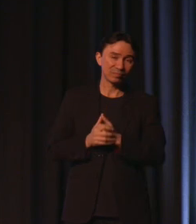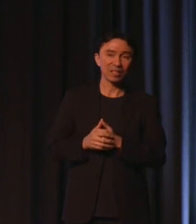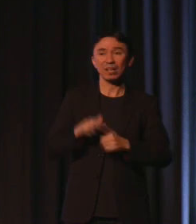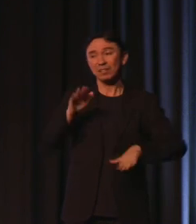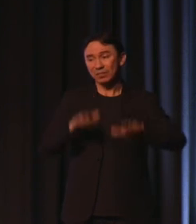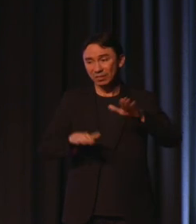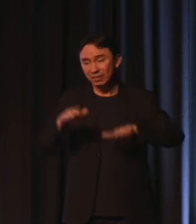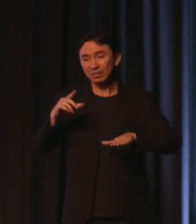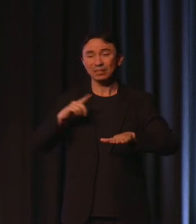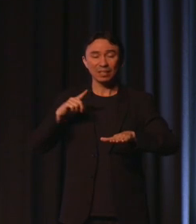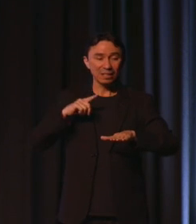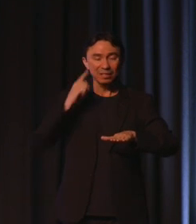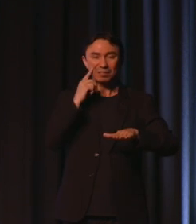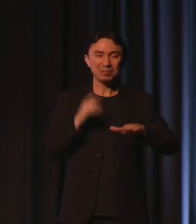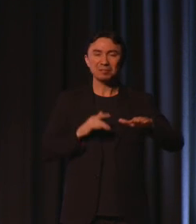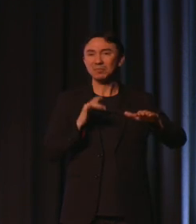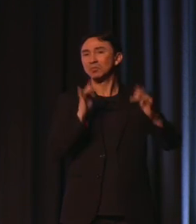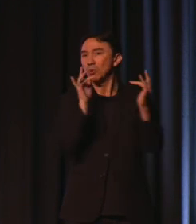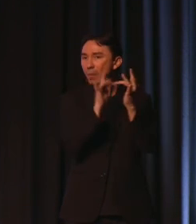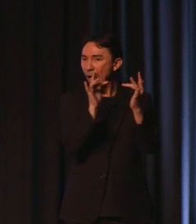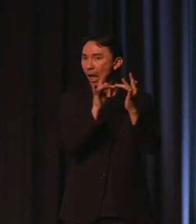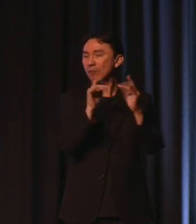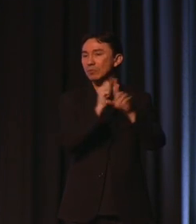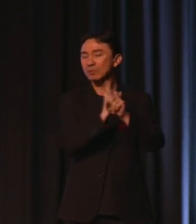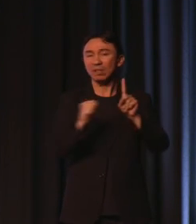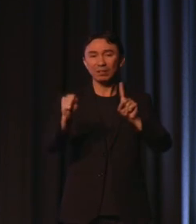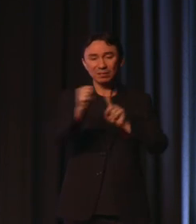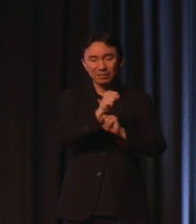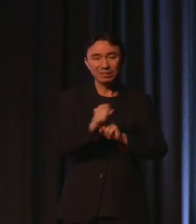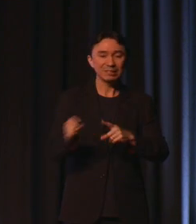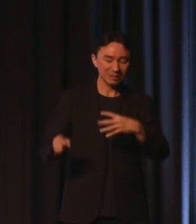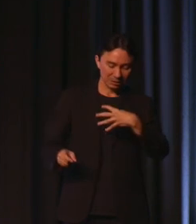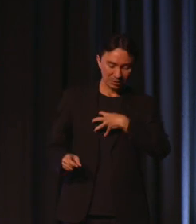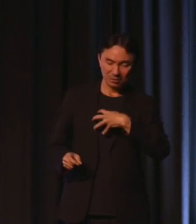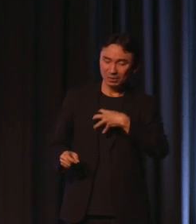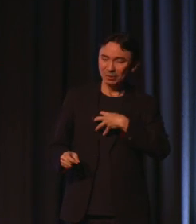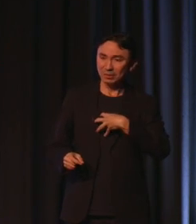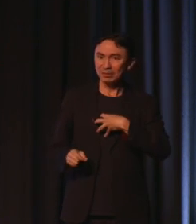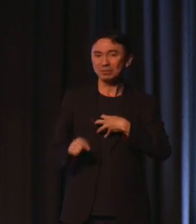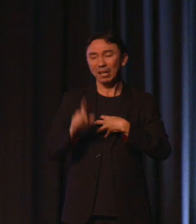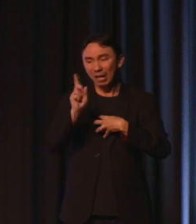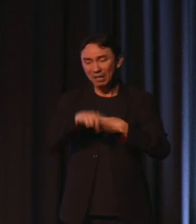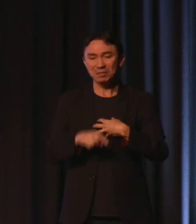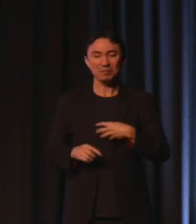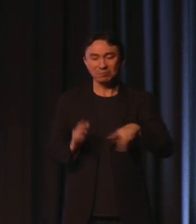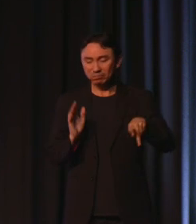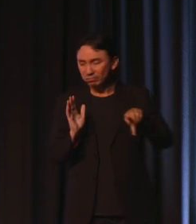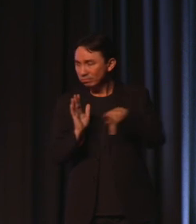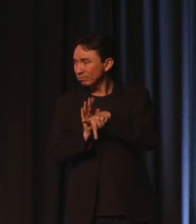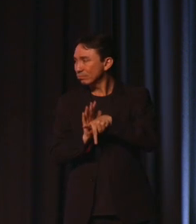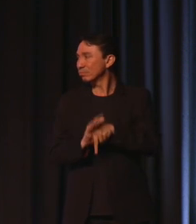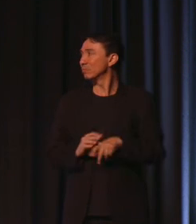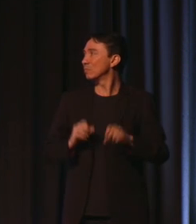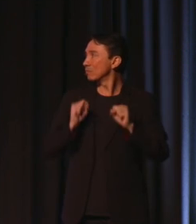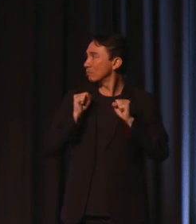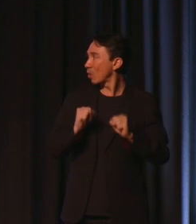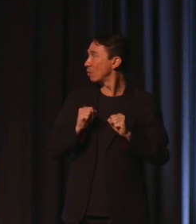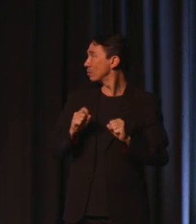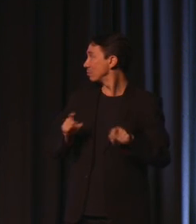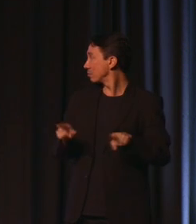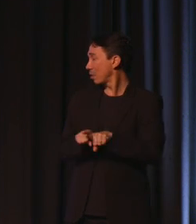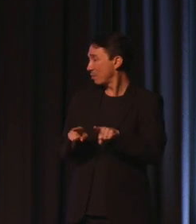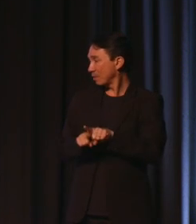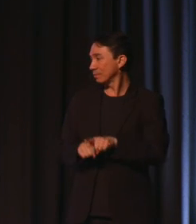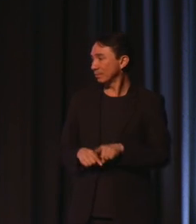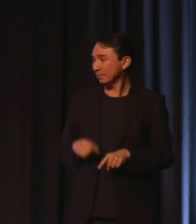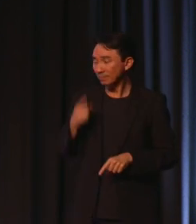cuidado com viagens, hemocentros, e gera aí um sentimento de pertencimento, né, que pode ser trazido também,